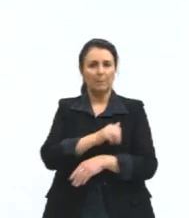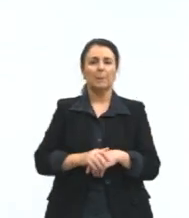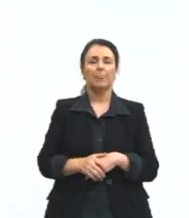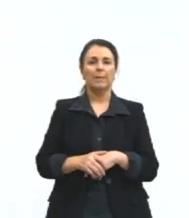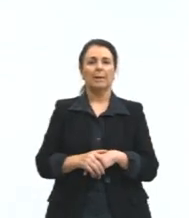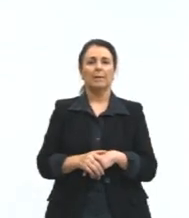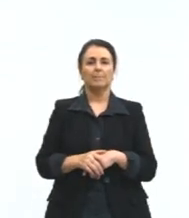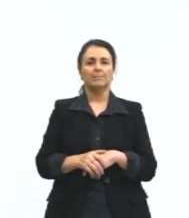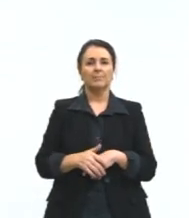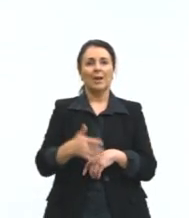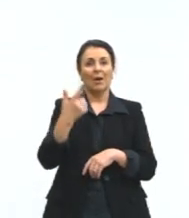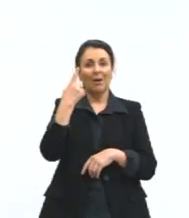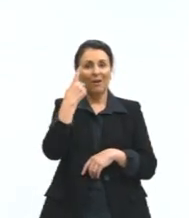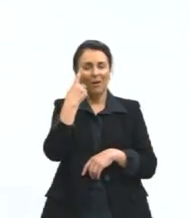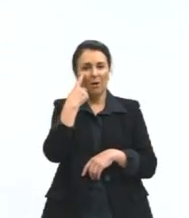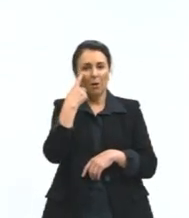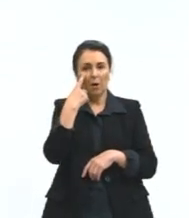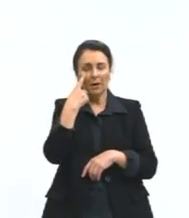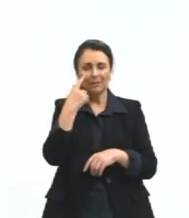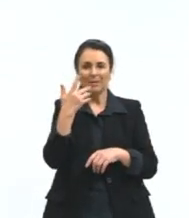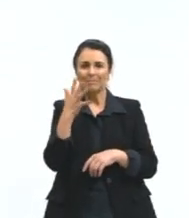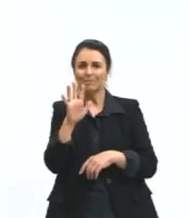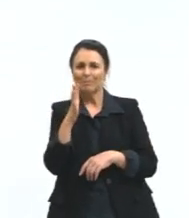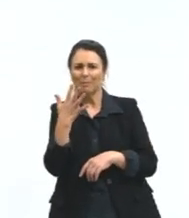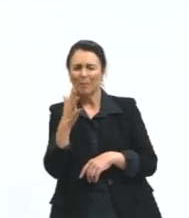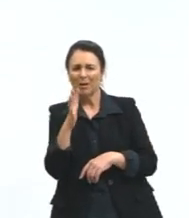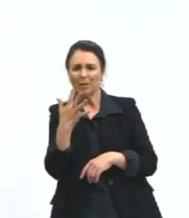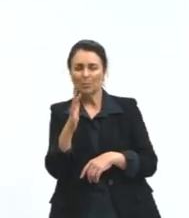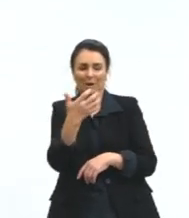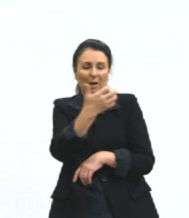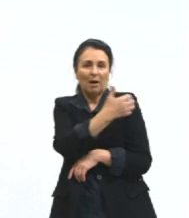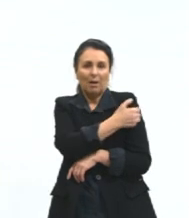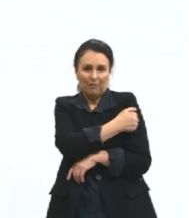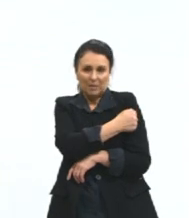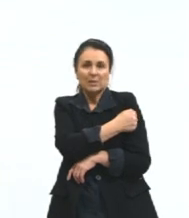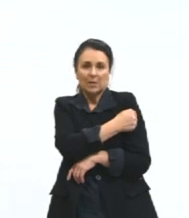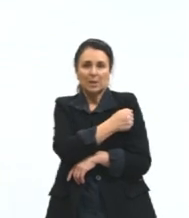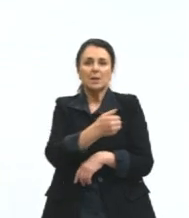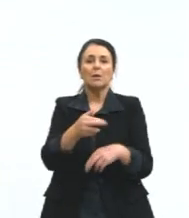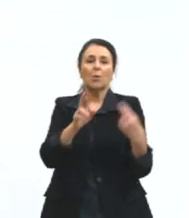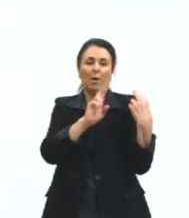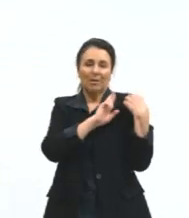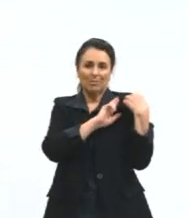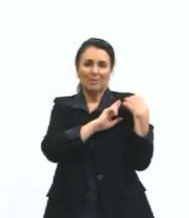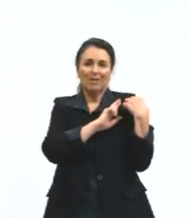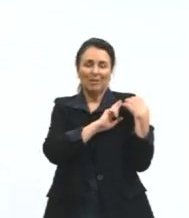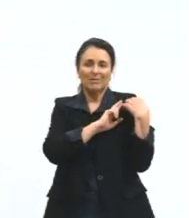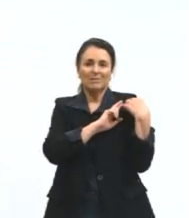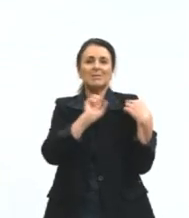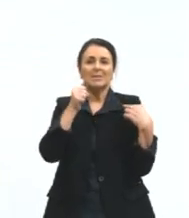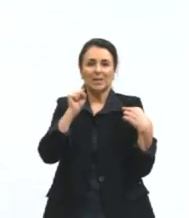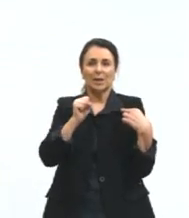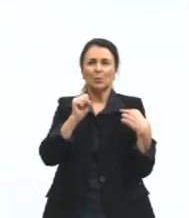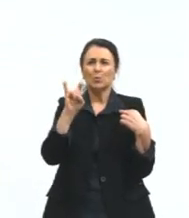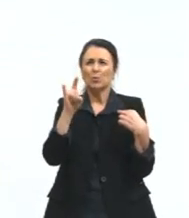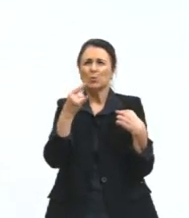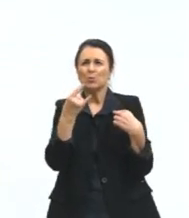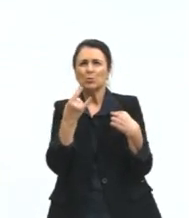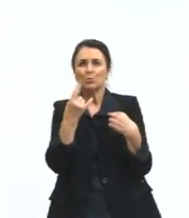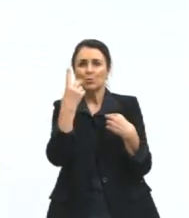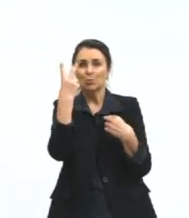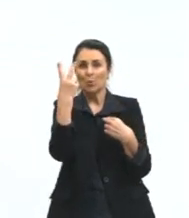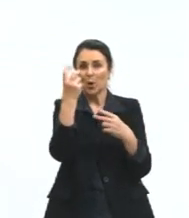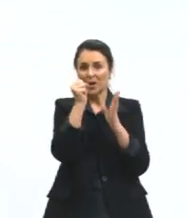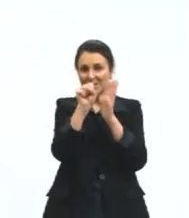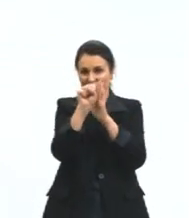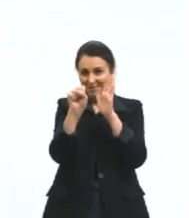Mais um dado. Estima-se, então, né, que as vacinas elas sejam as grandes responsáveis nos últimos 2 séculos por um aumento